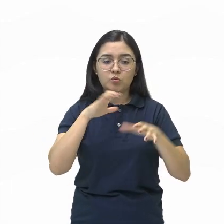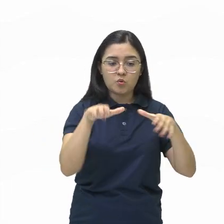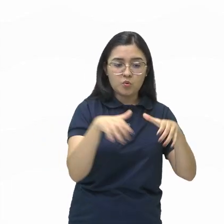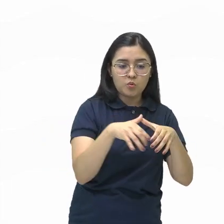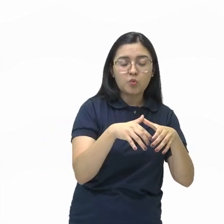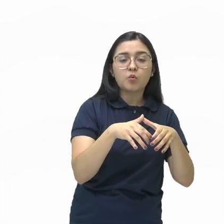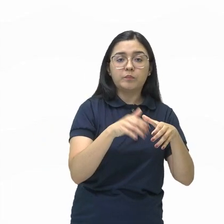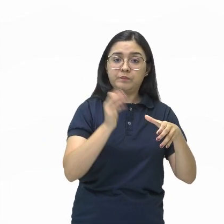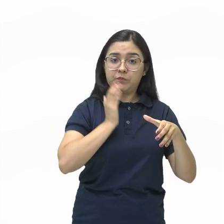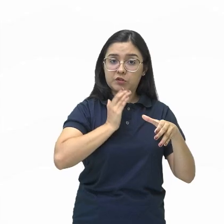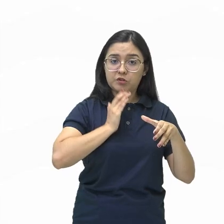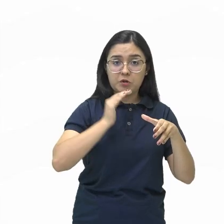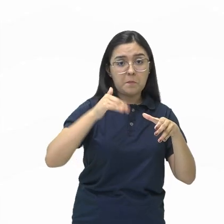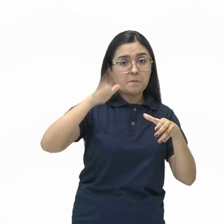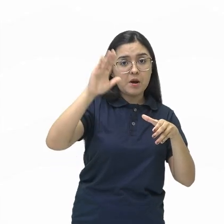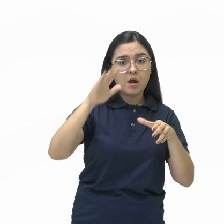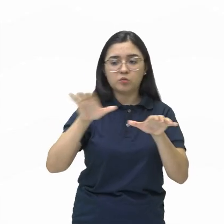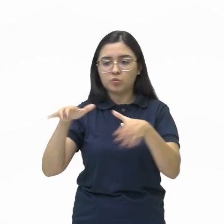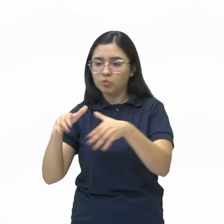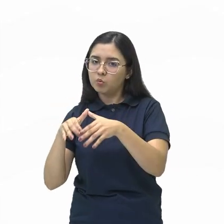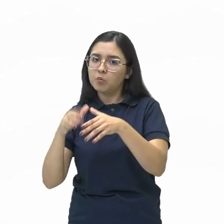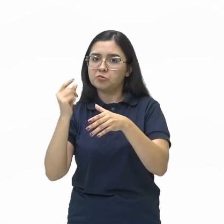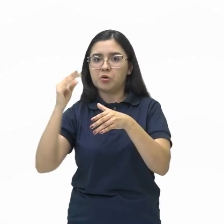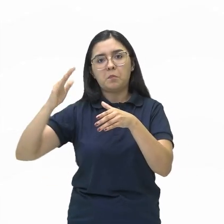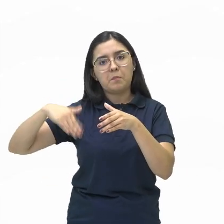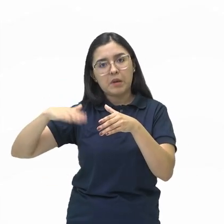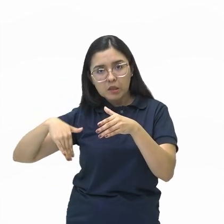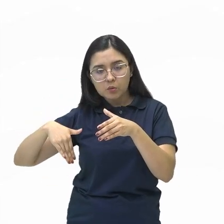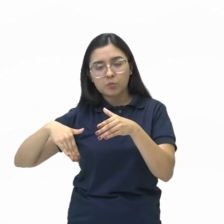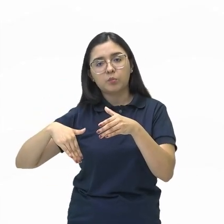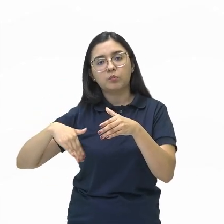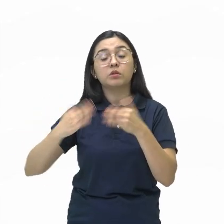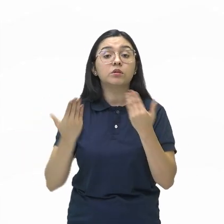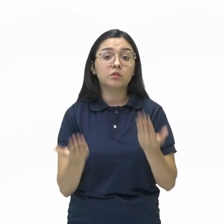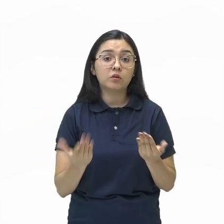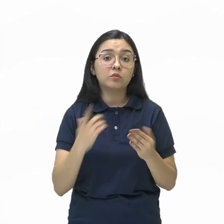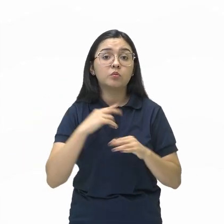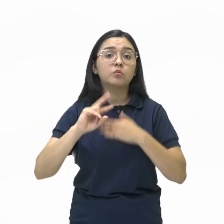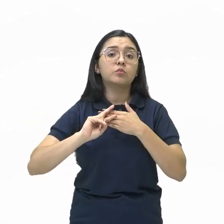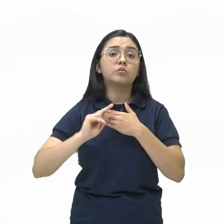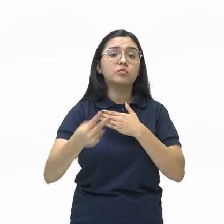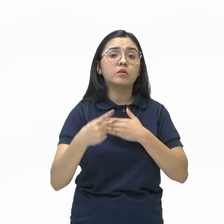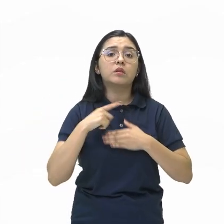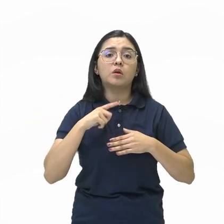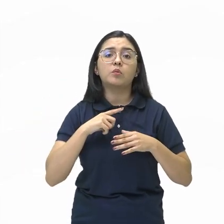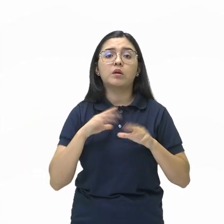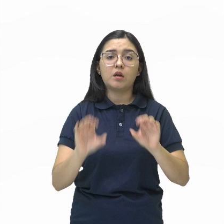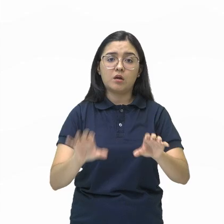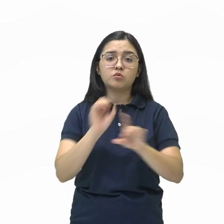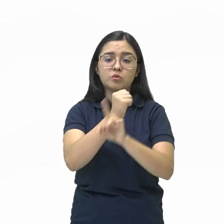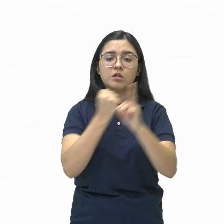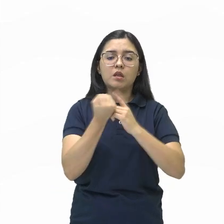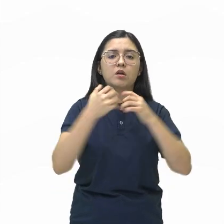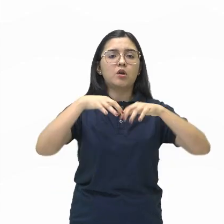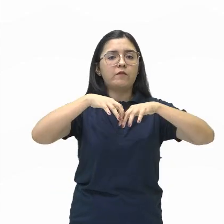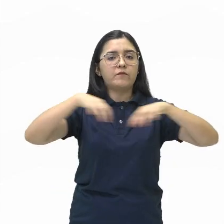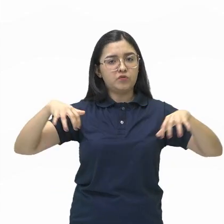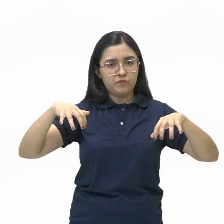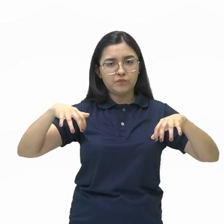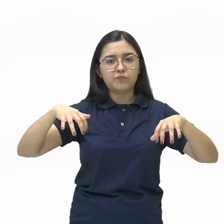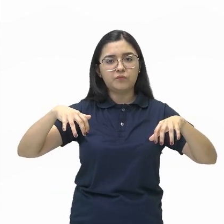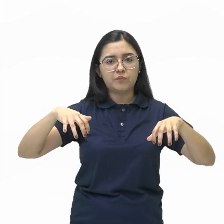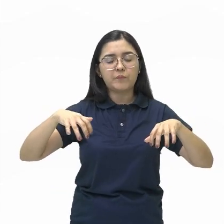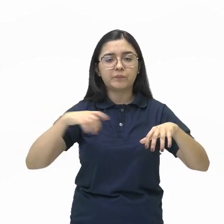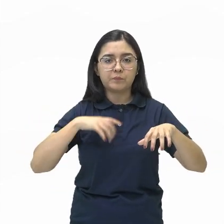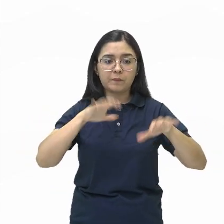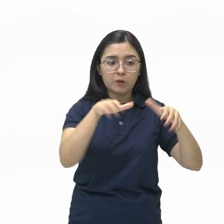ganham menos, né? Então já consequentemente tem aí uma divisão de classes, né? Um